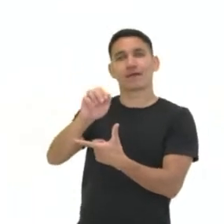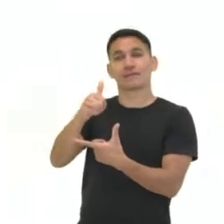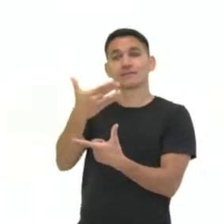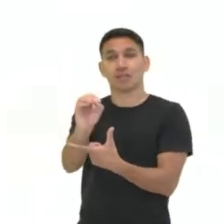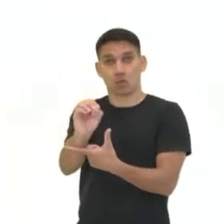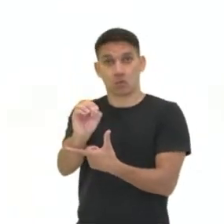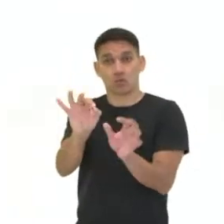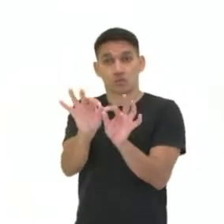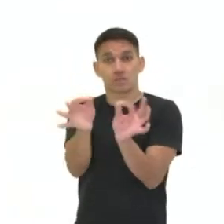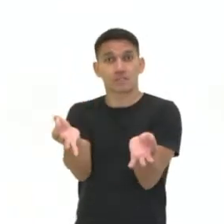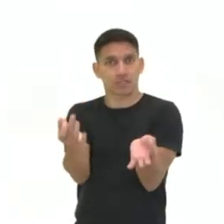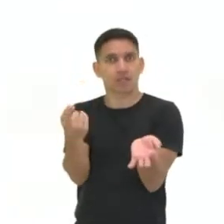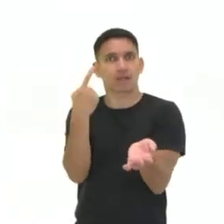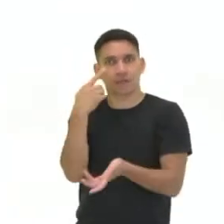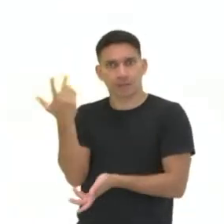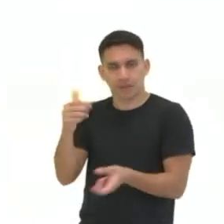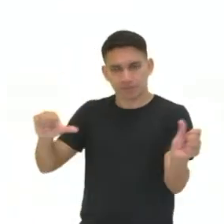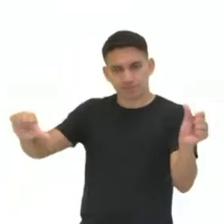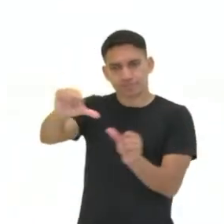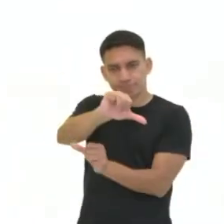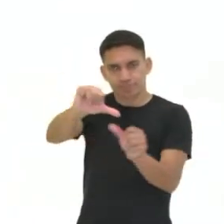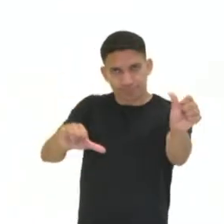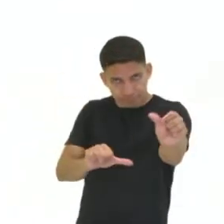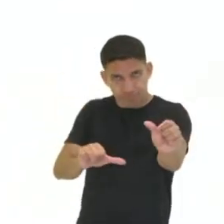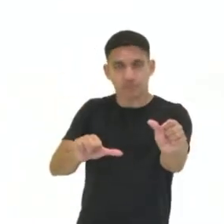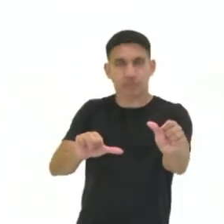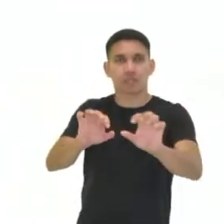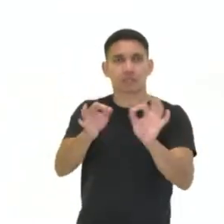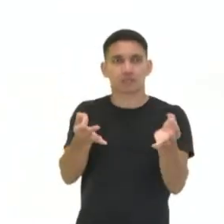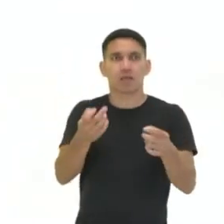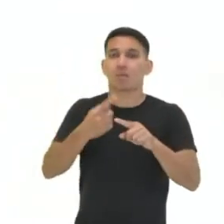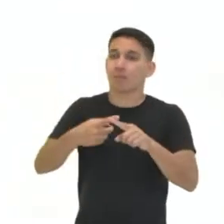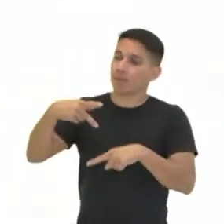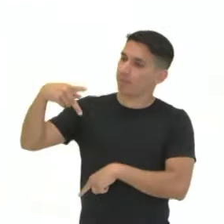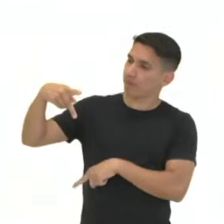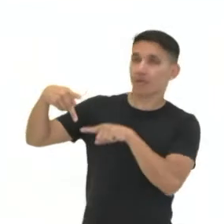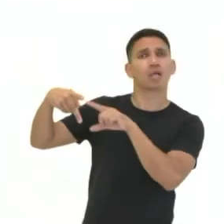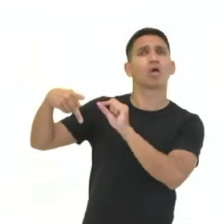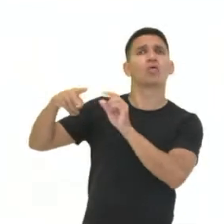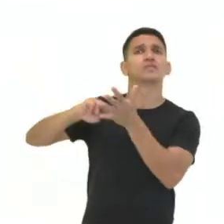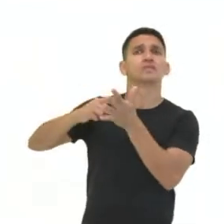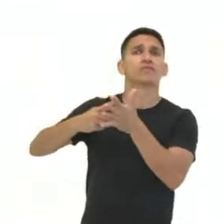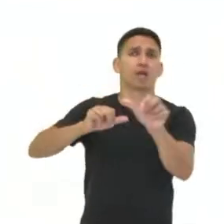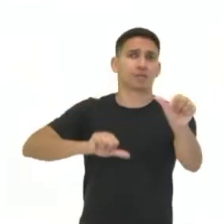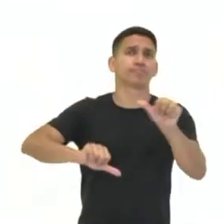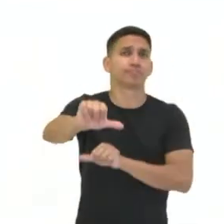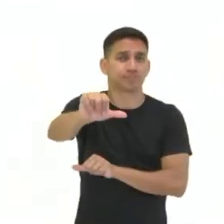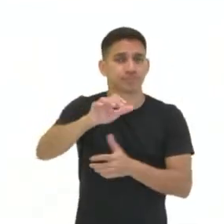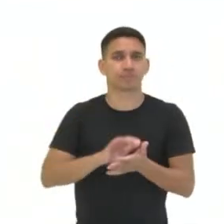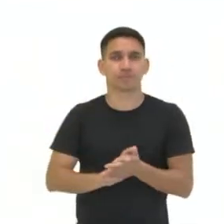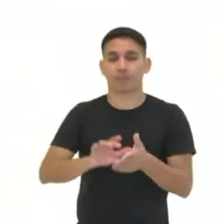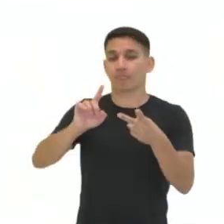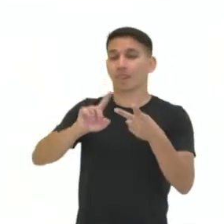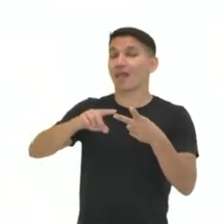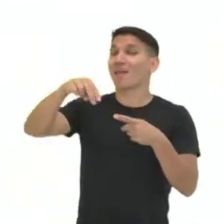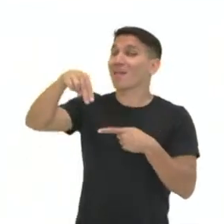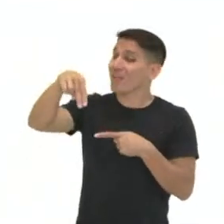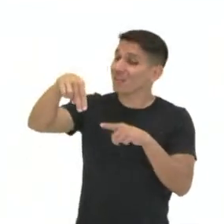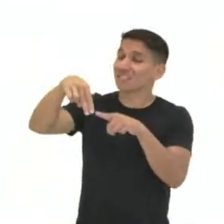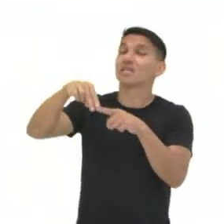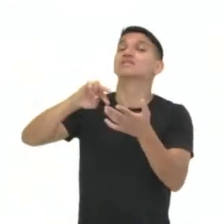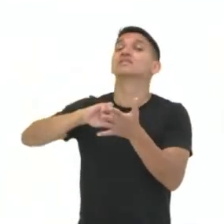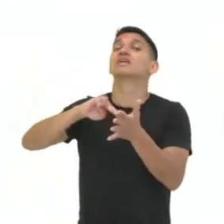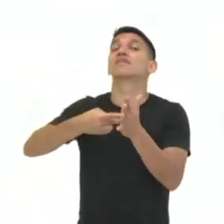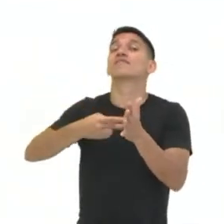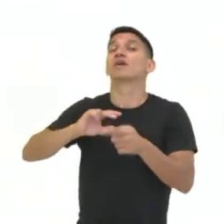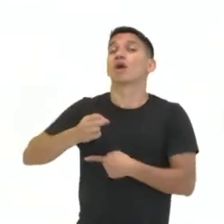simples. Indicamos por P de N, o P em relação à permutação, N será o número que eu vou estar aí,